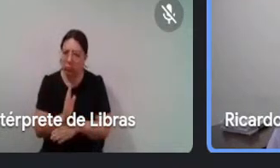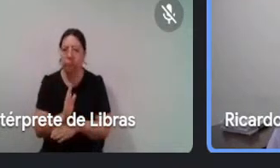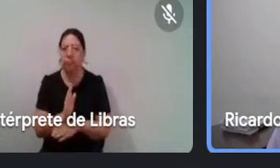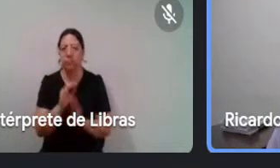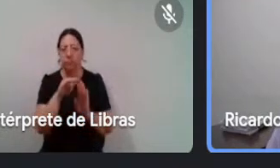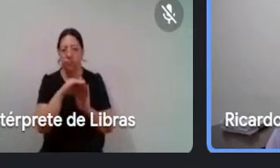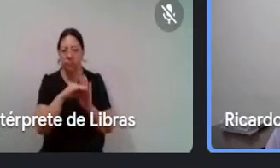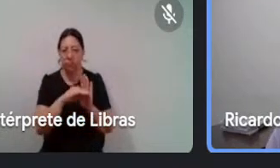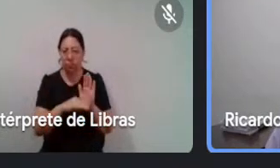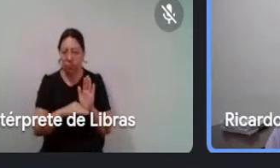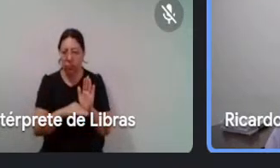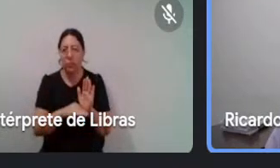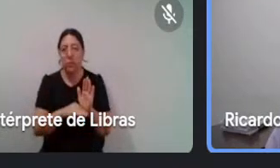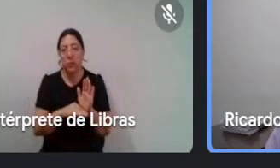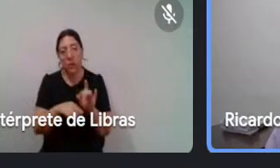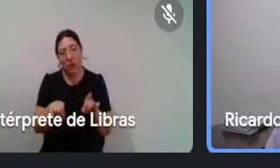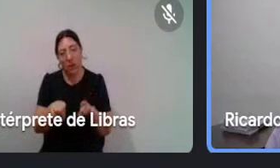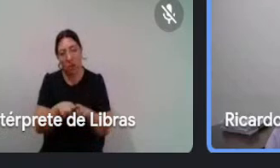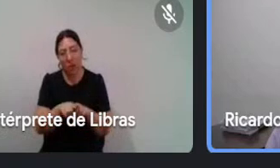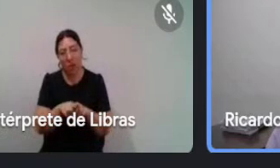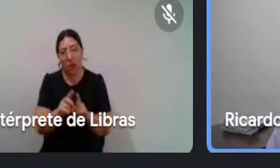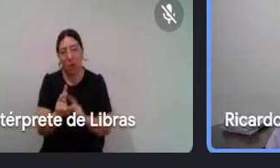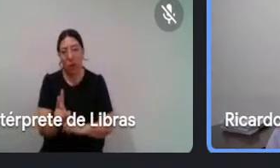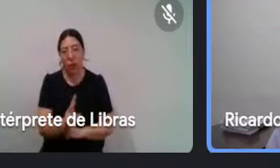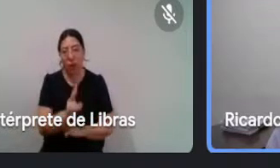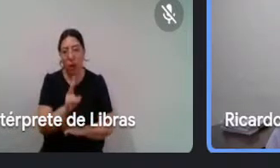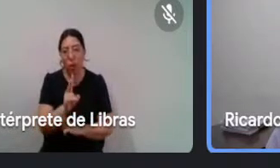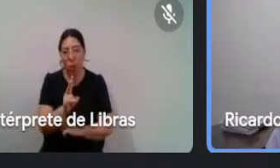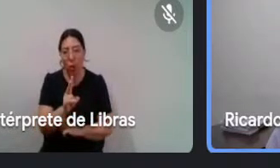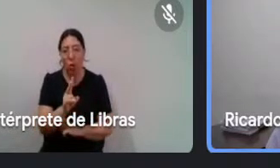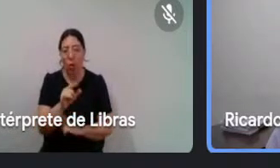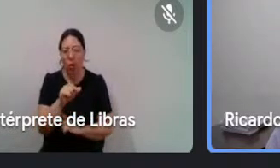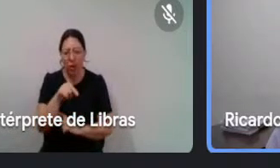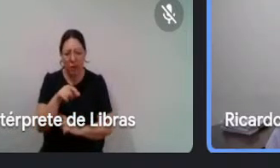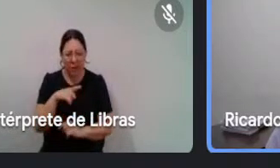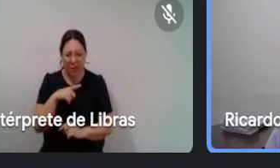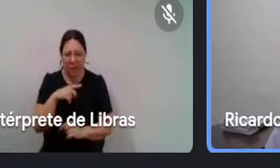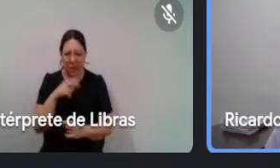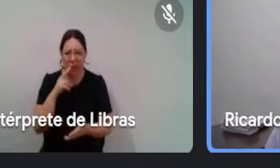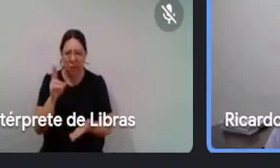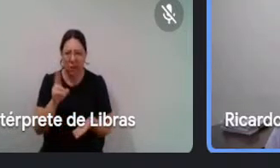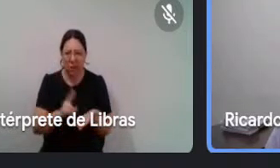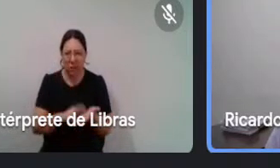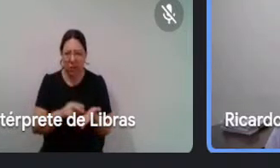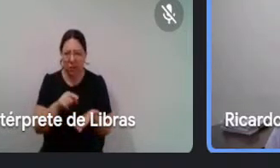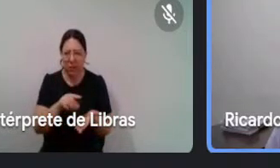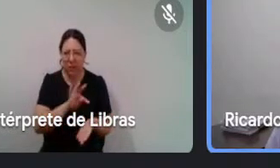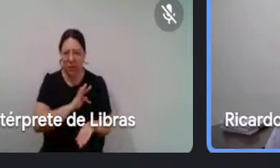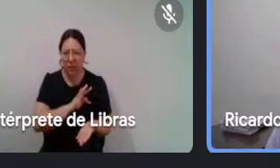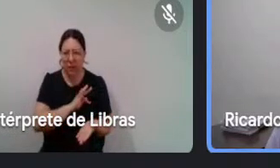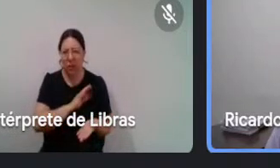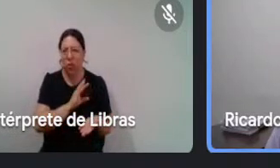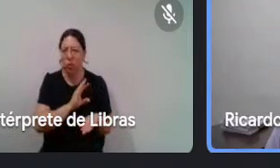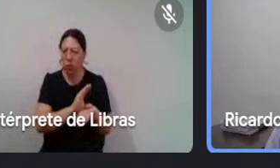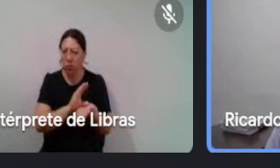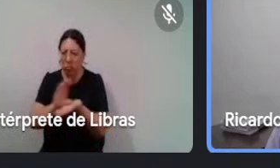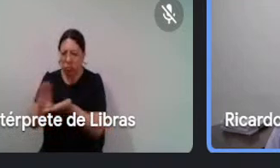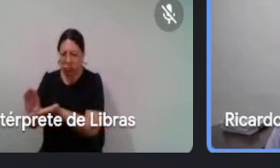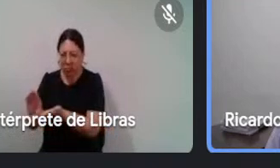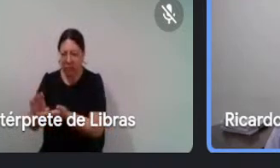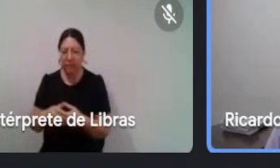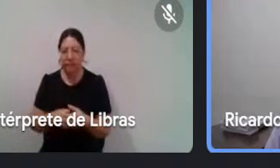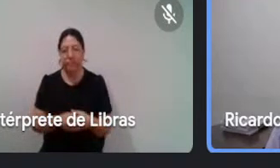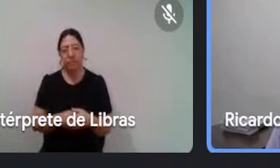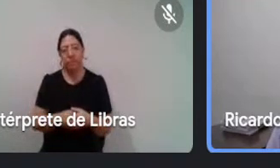inclusive a devolução desses valores descritos no parecer técnico, né? No mais, excelências, obrigado pela